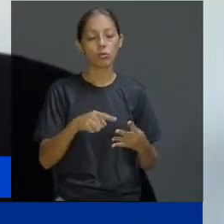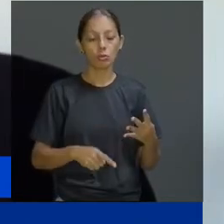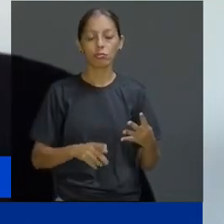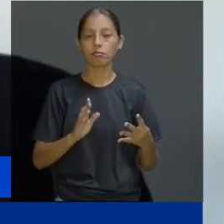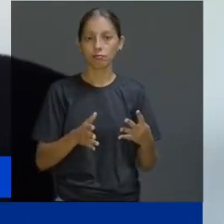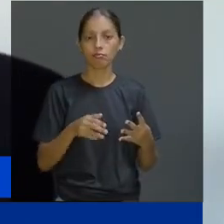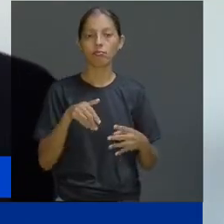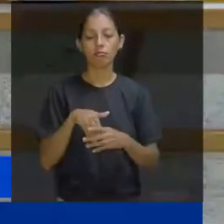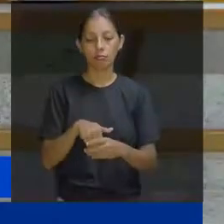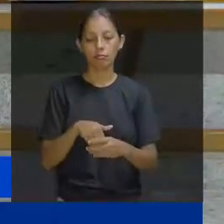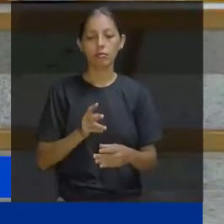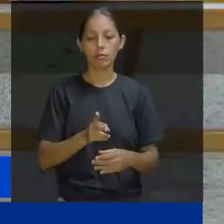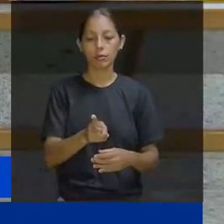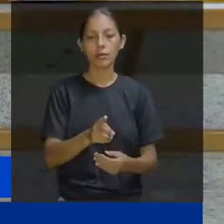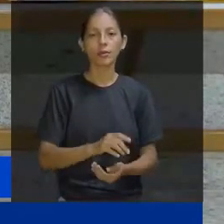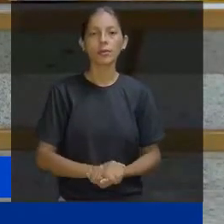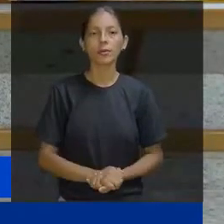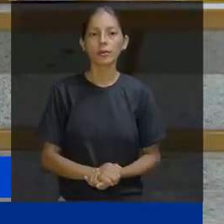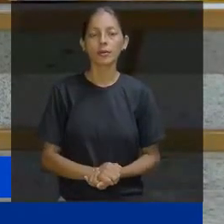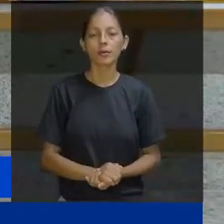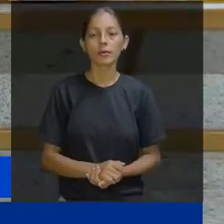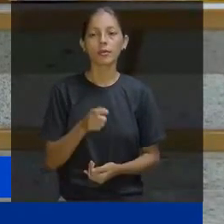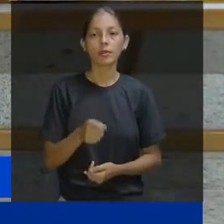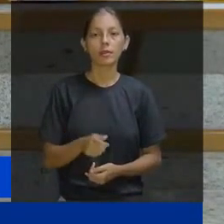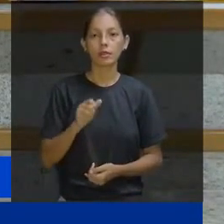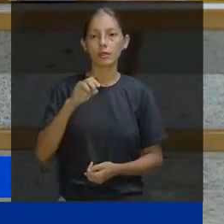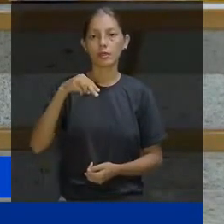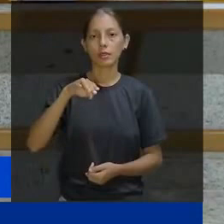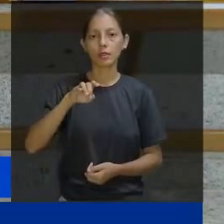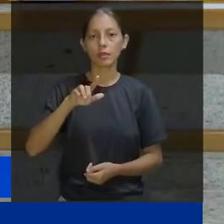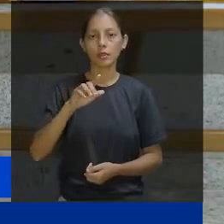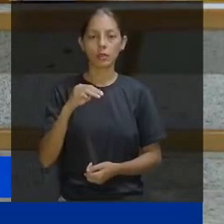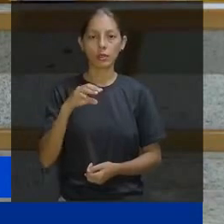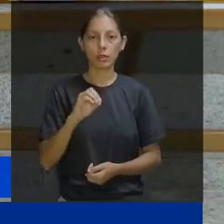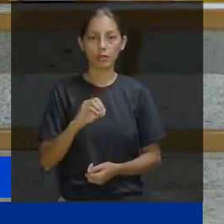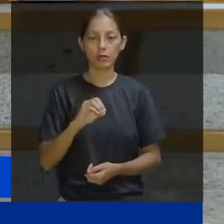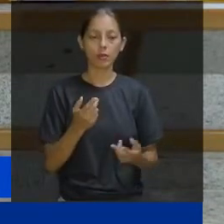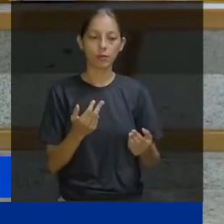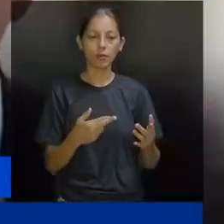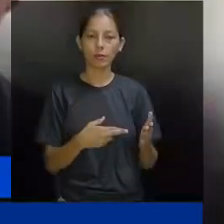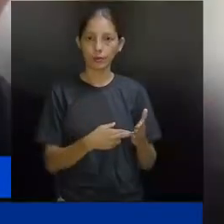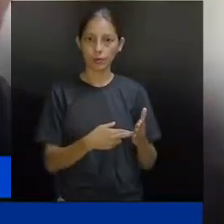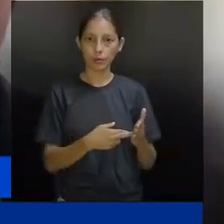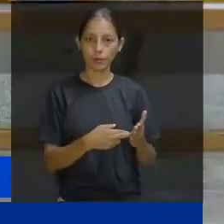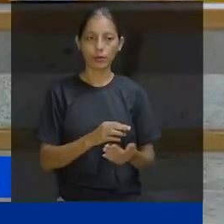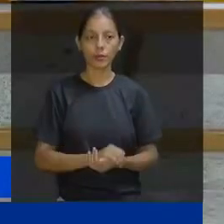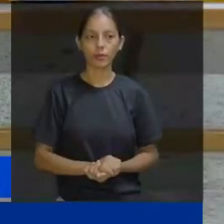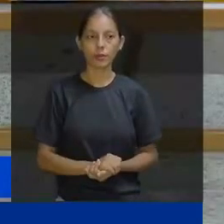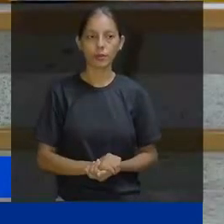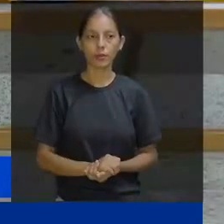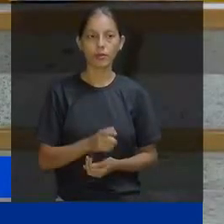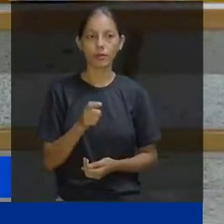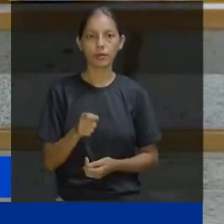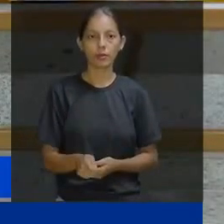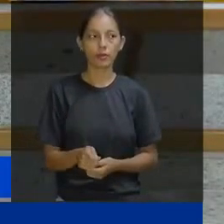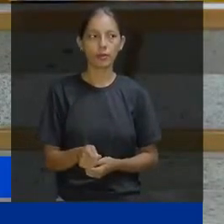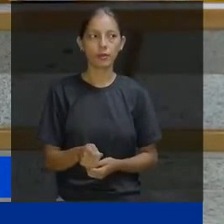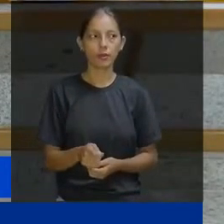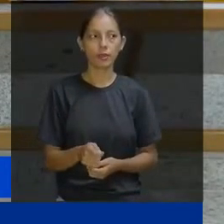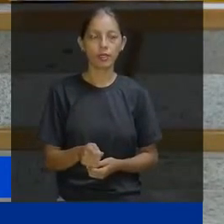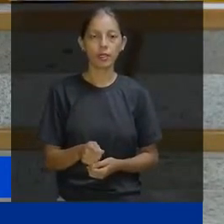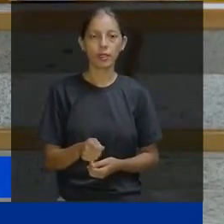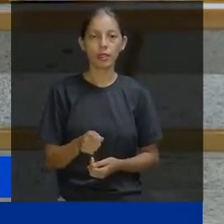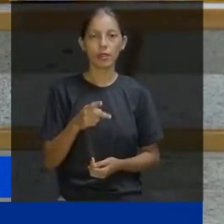recorrido. É meu voto. E com o voto, a juiz Anselmo Gonçalves. Acompanhe o relator. Foco na parte central. Acompanhe também,